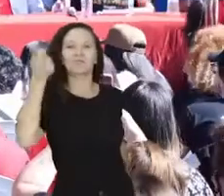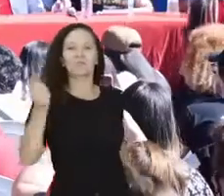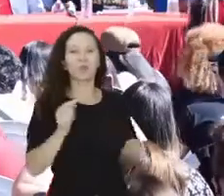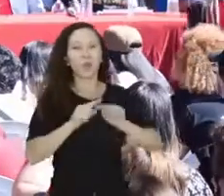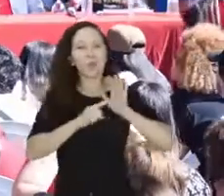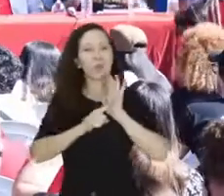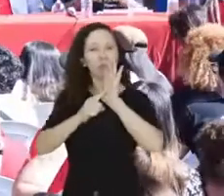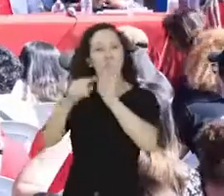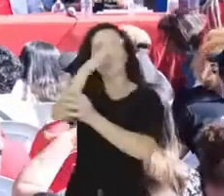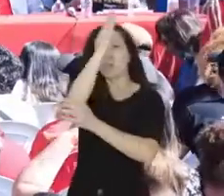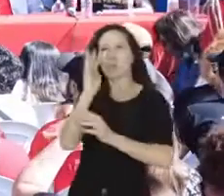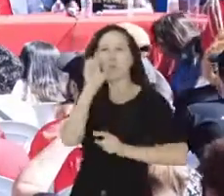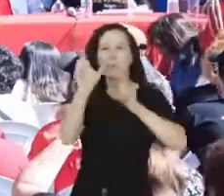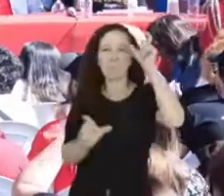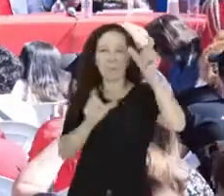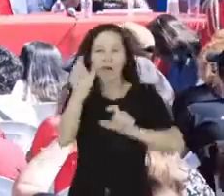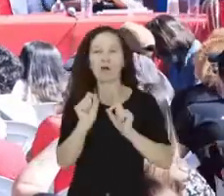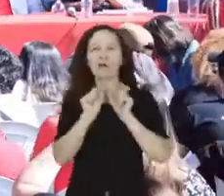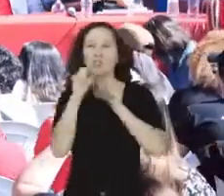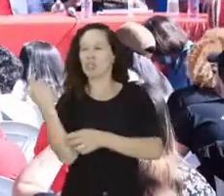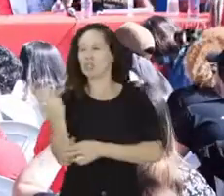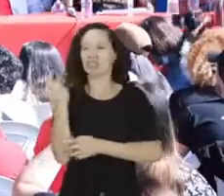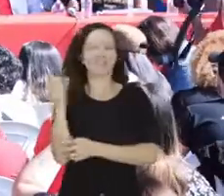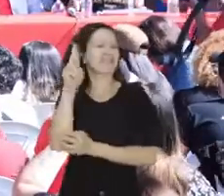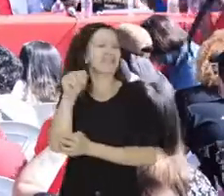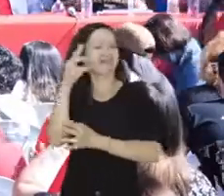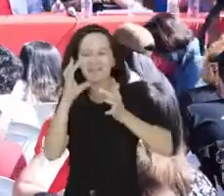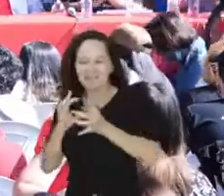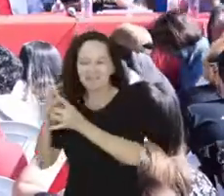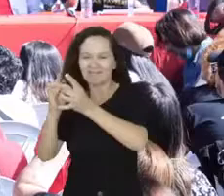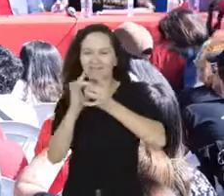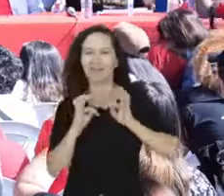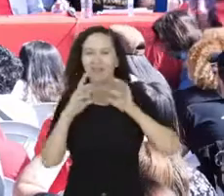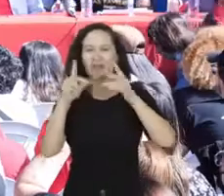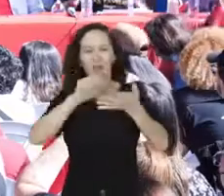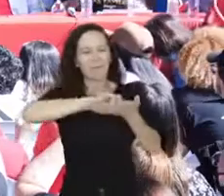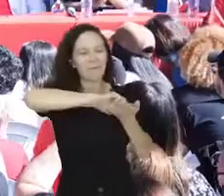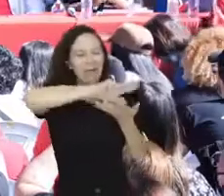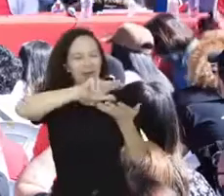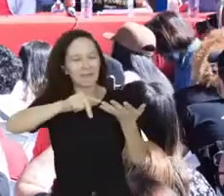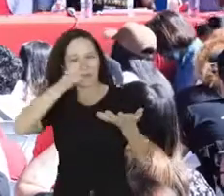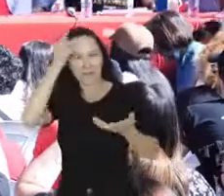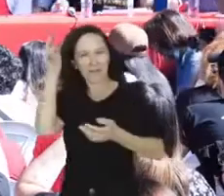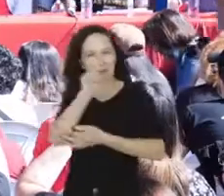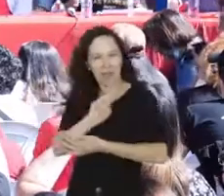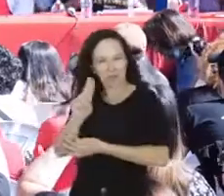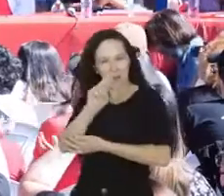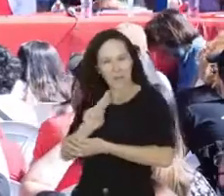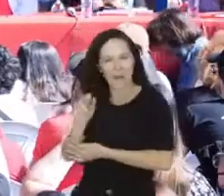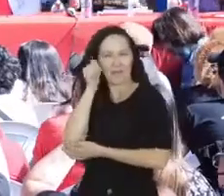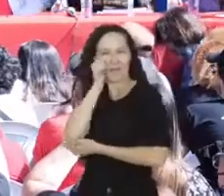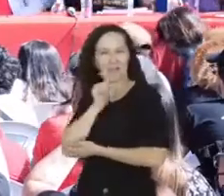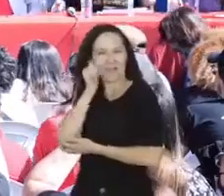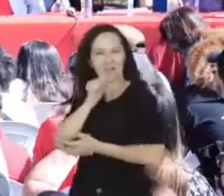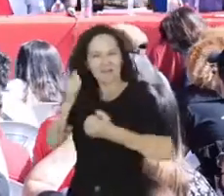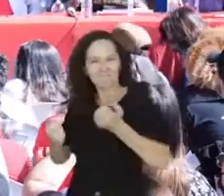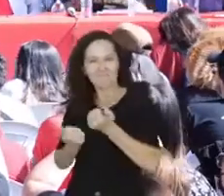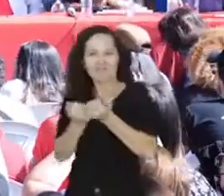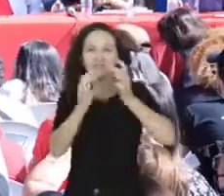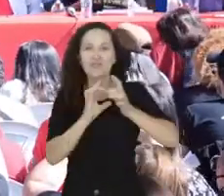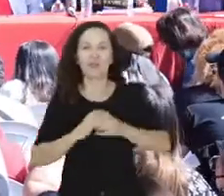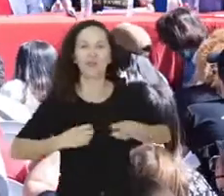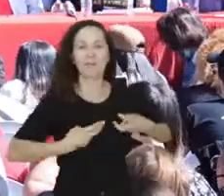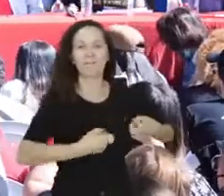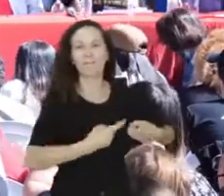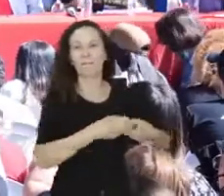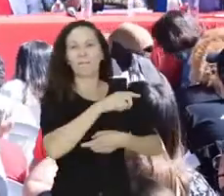que ele nunca está só. Quantas Lames, Patrícias, Genésias, Cláudias e Cleis, Cadê as Fernandas, Melis, Melícias matam no gueto, Luciane, Dória,